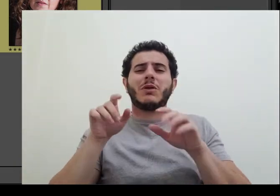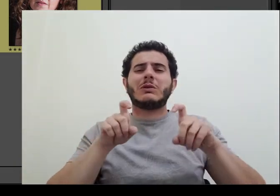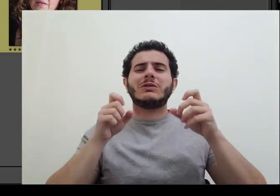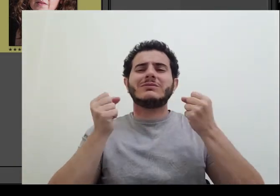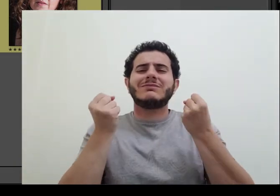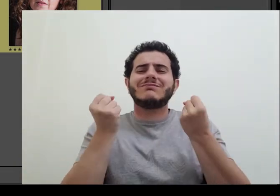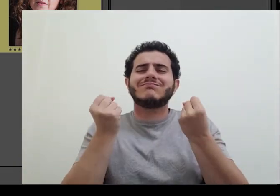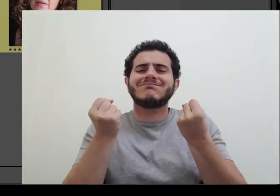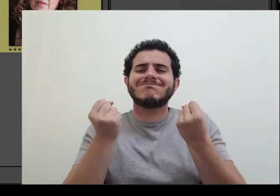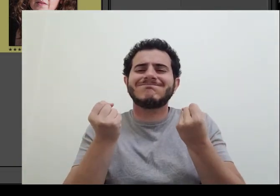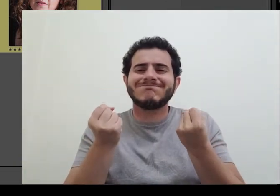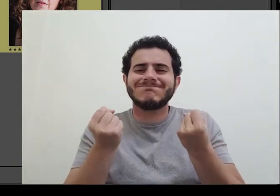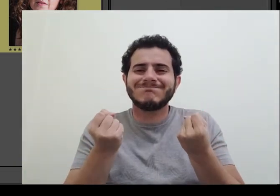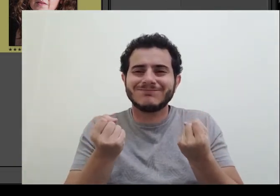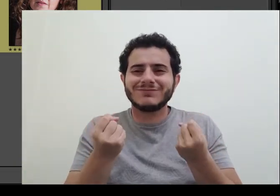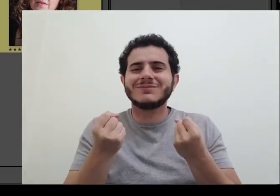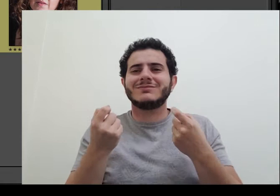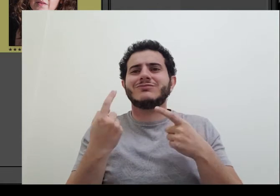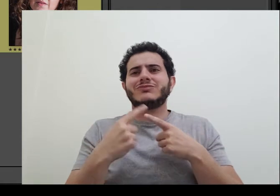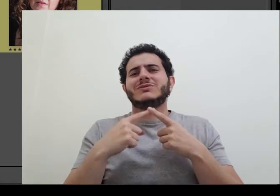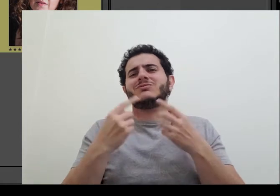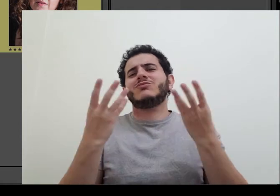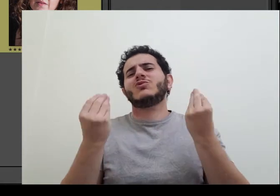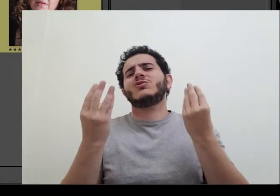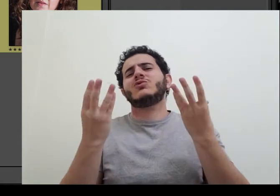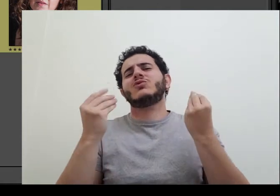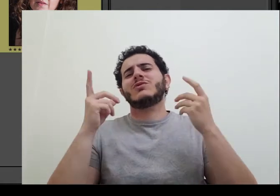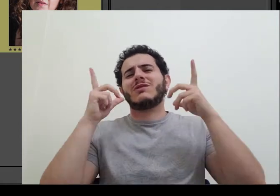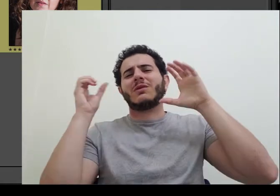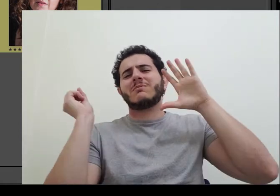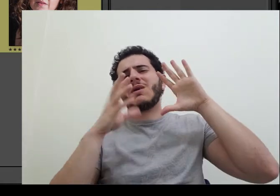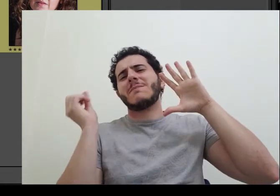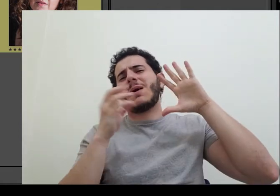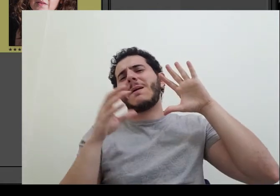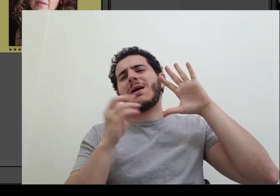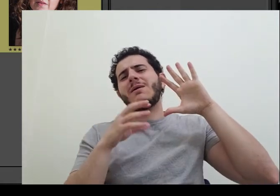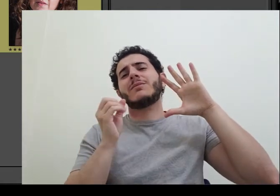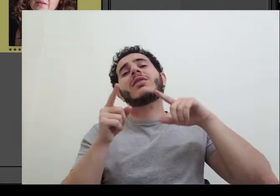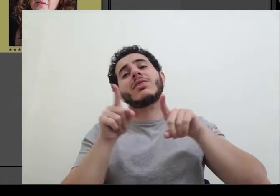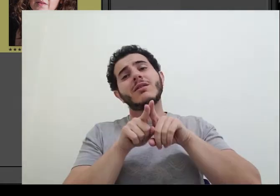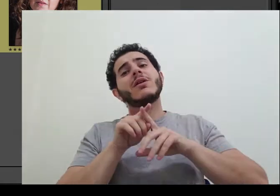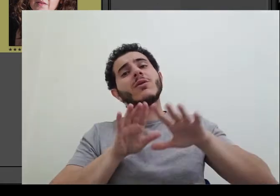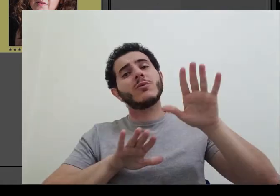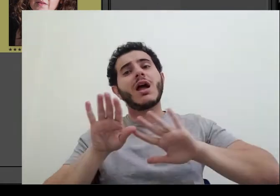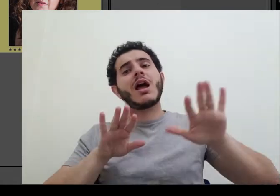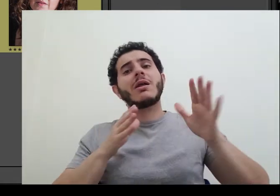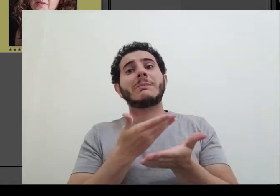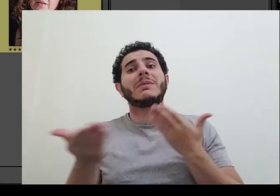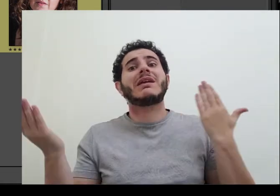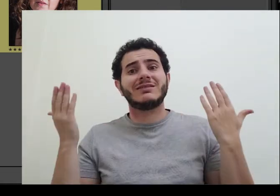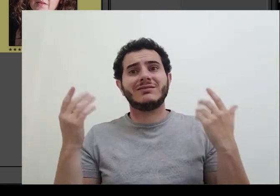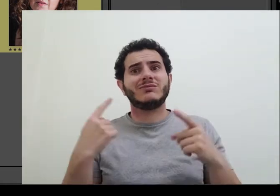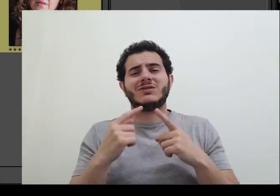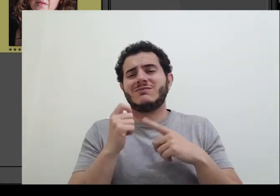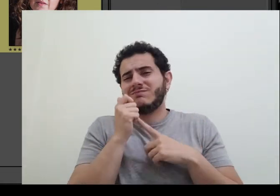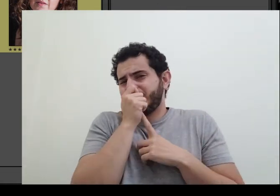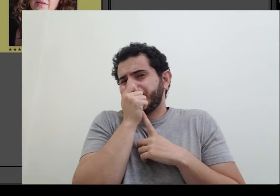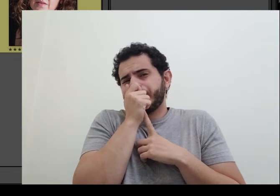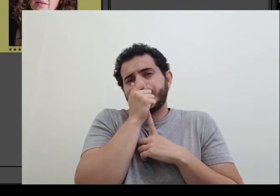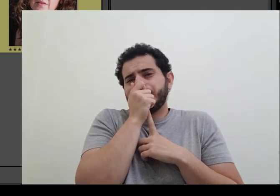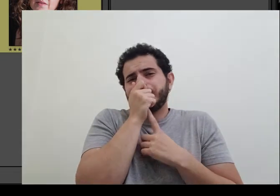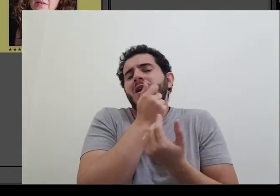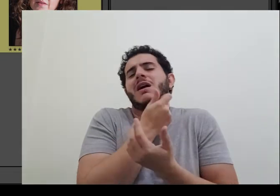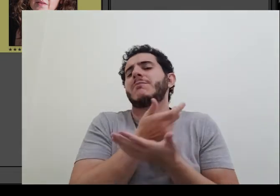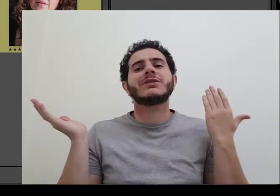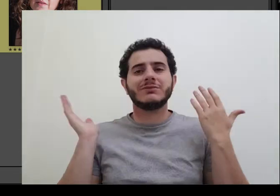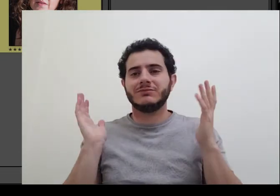não, para aguentar trabalhar com tanta foto. Às vezes você pode se perder, por isso que é importante se organizar. No comecinho, assim, 8 fotos, você até pensa, não